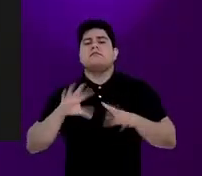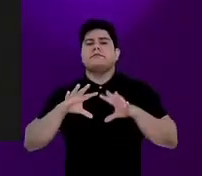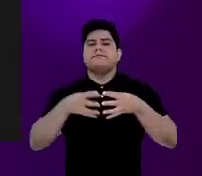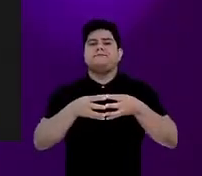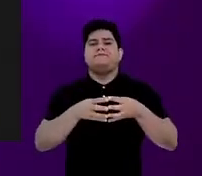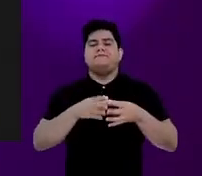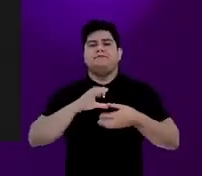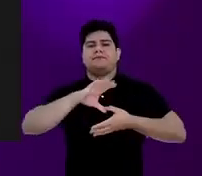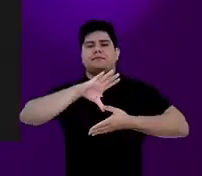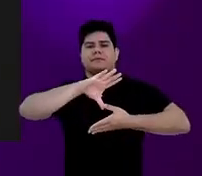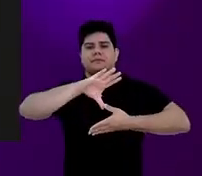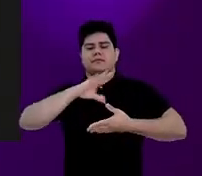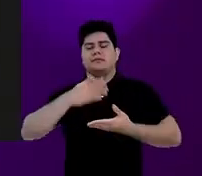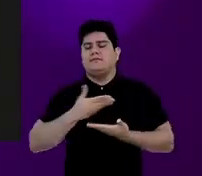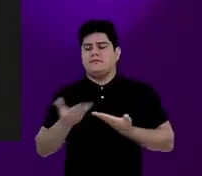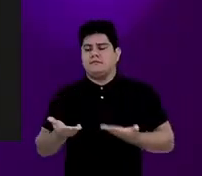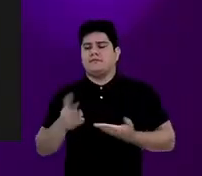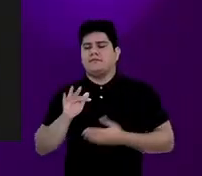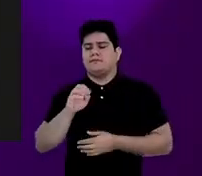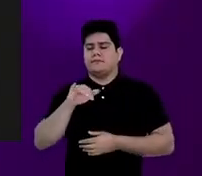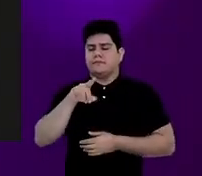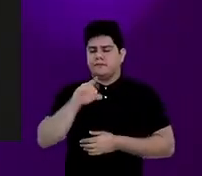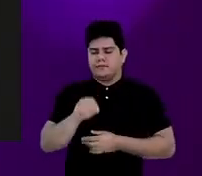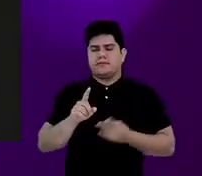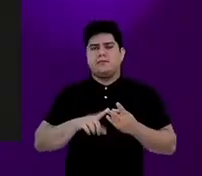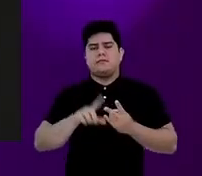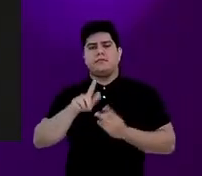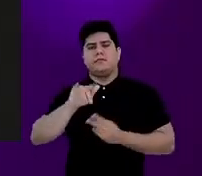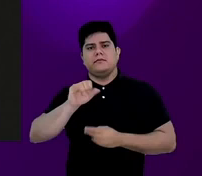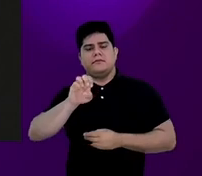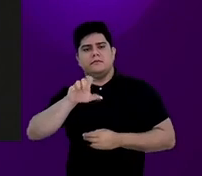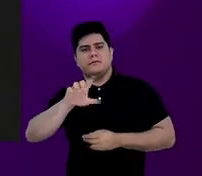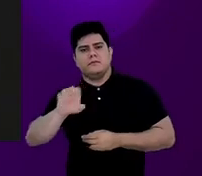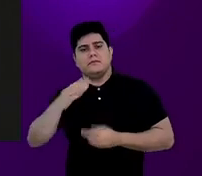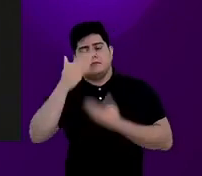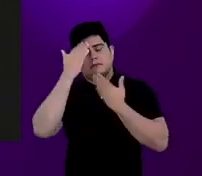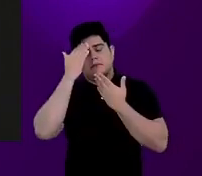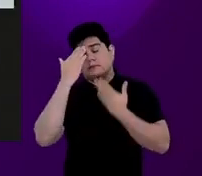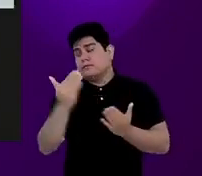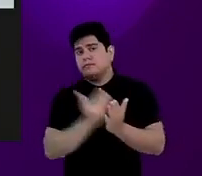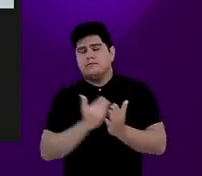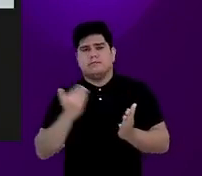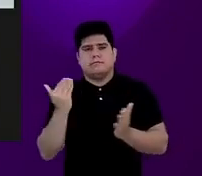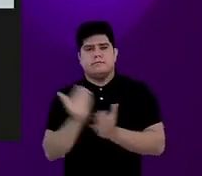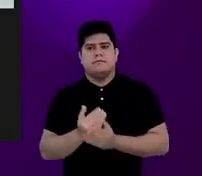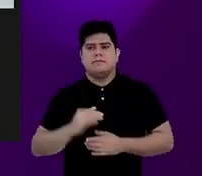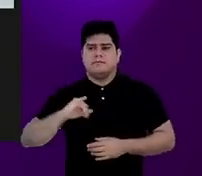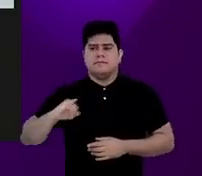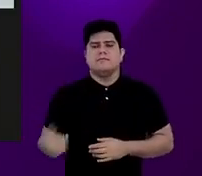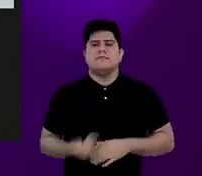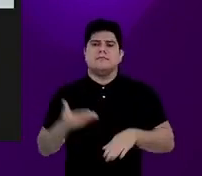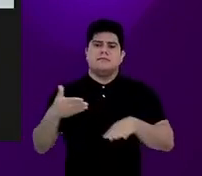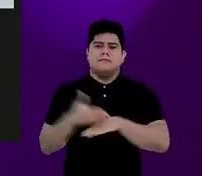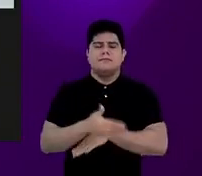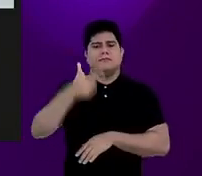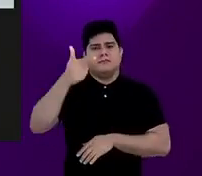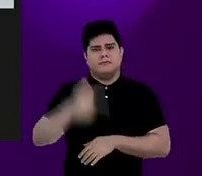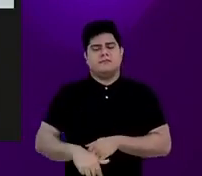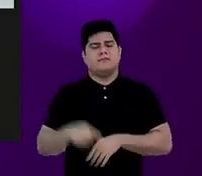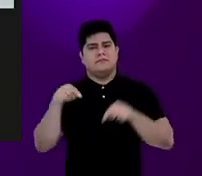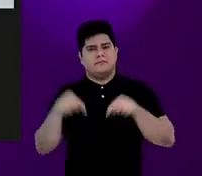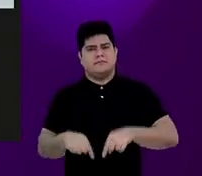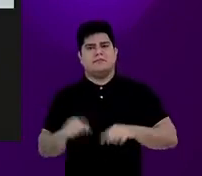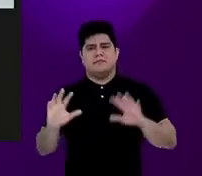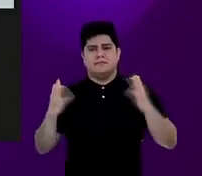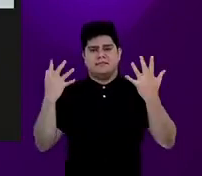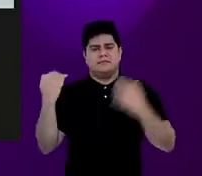Américas, Fernando Meton, Gisele Marinho. Agradeço imensamente a oportunidade de participar novamente de um evento